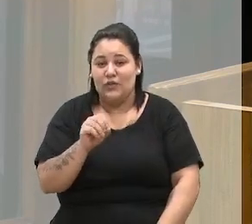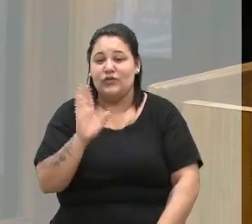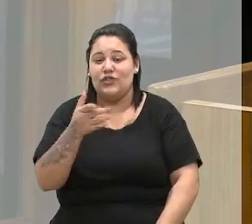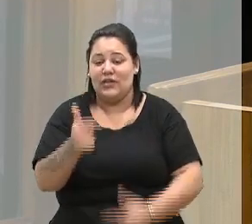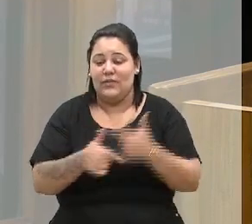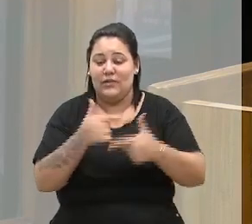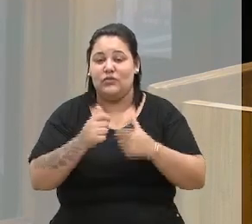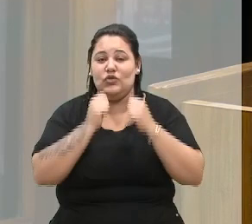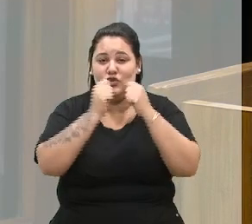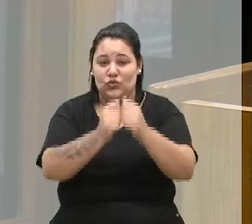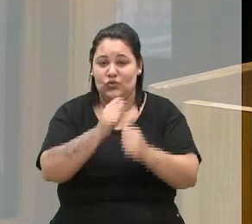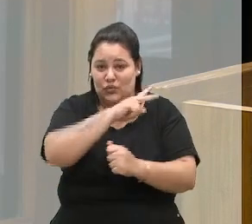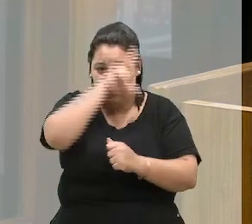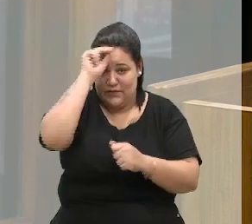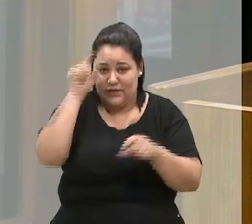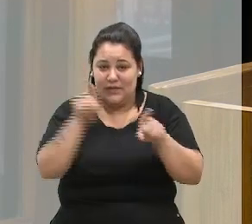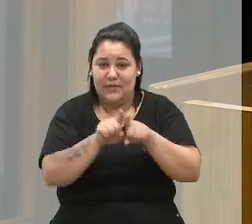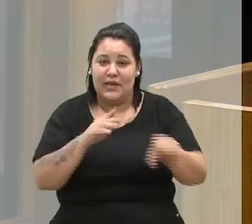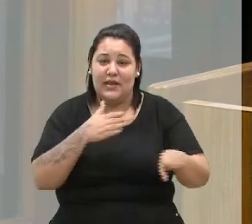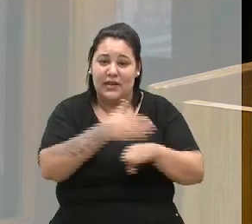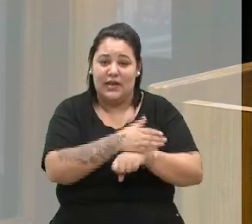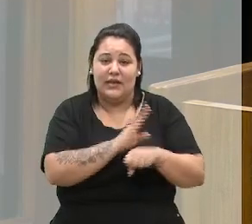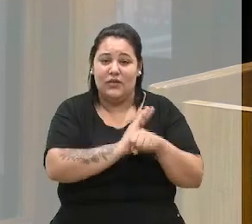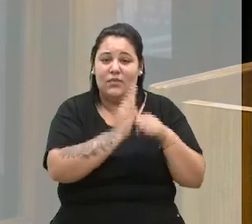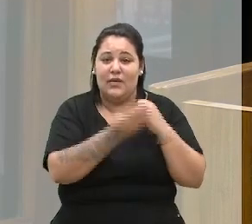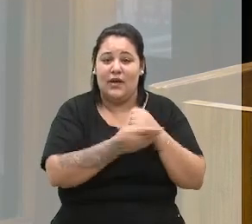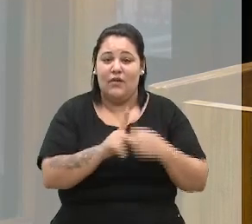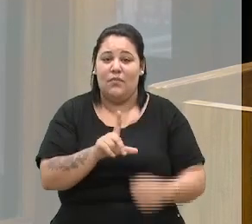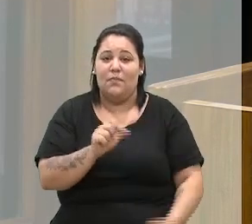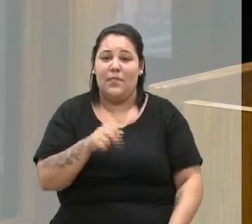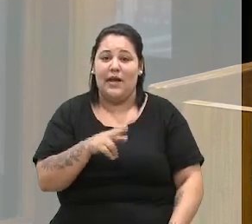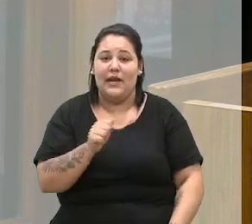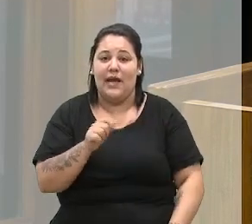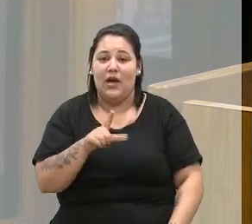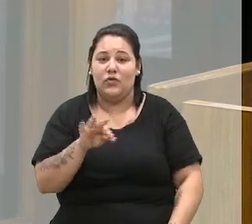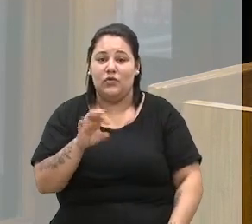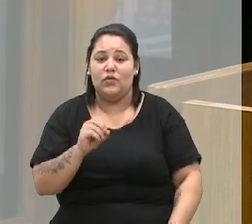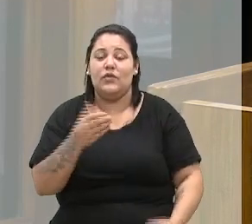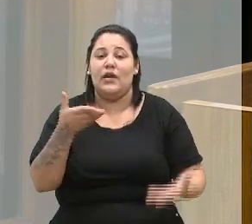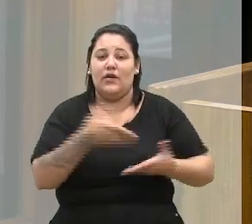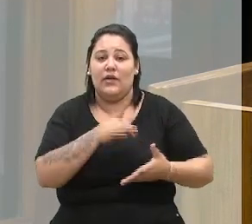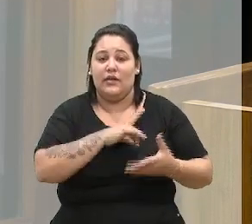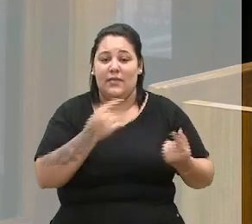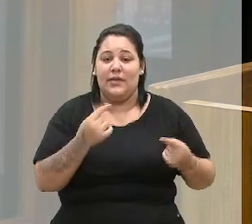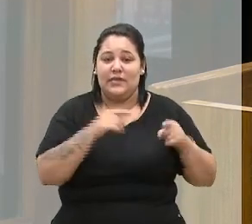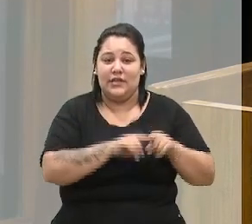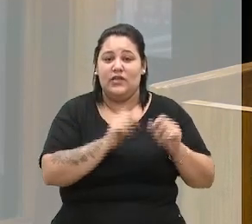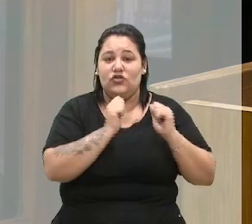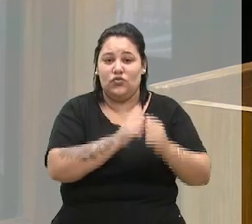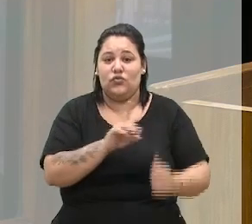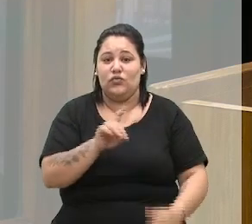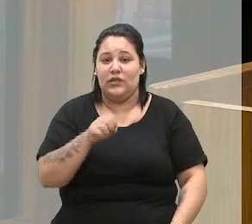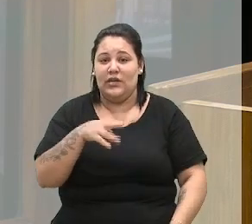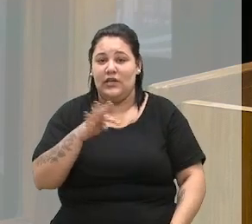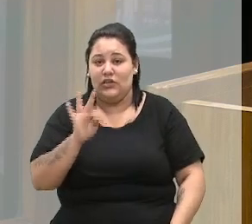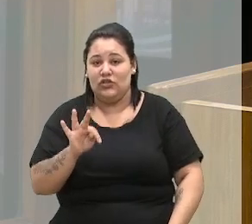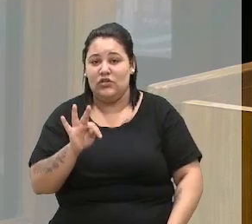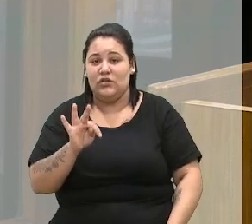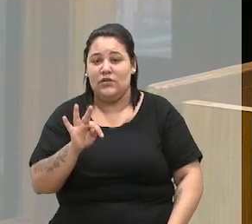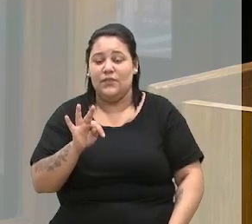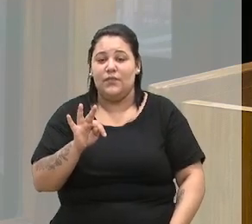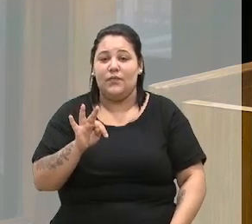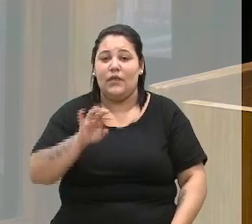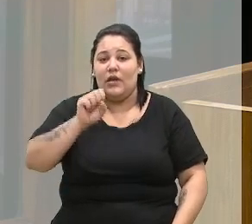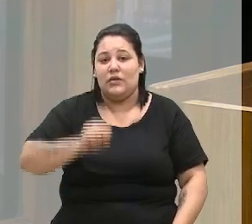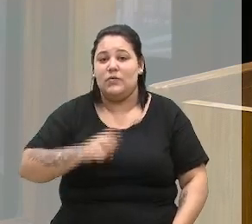prefeito na entrada do Planalto, e agora estamos com essa parceria aí com o DENIT Sulgás e essa parceria